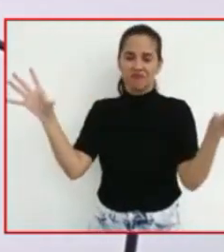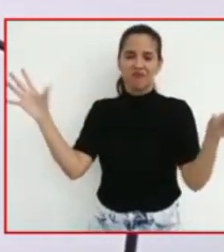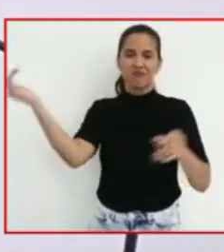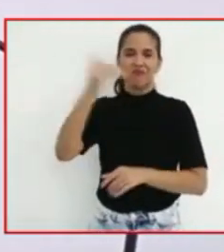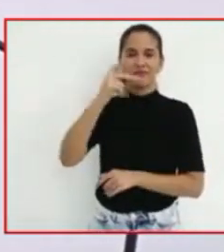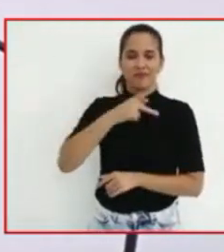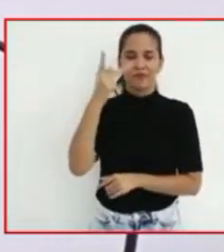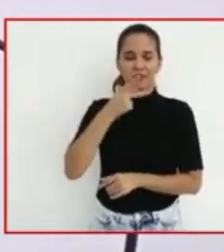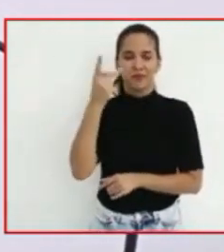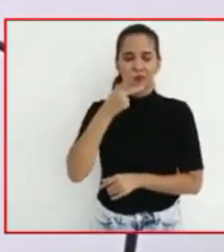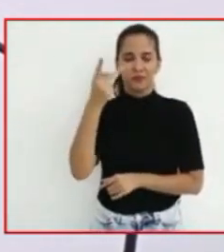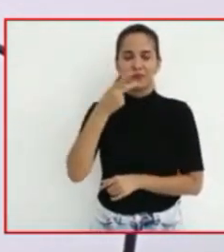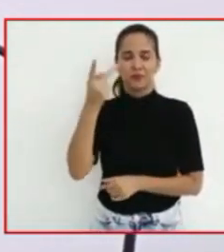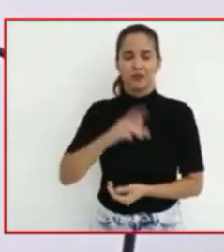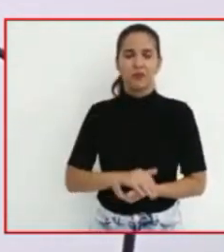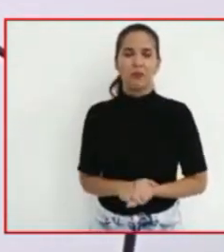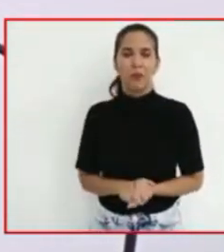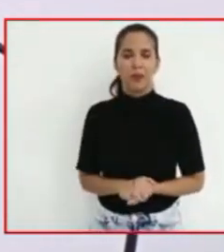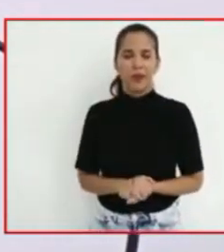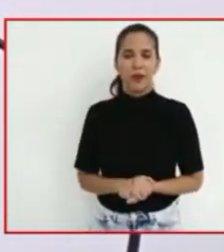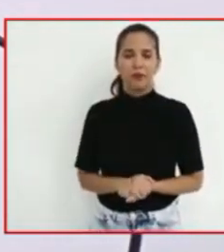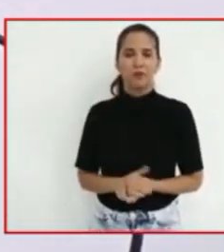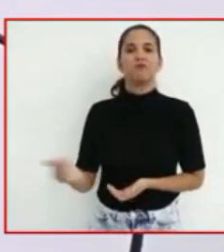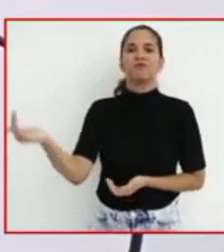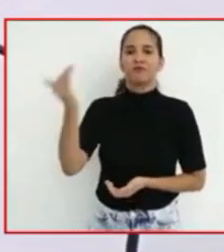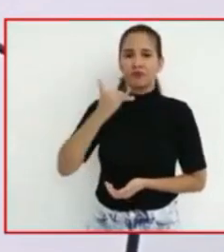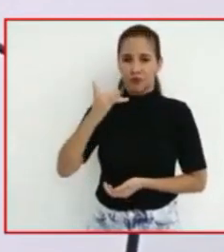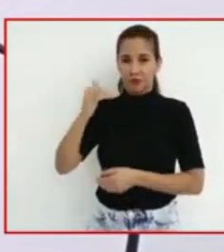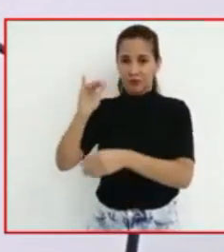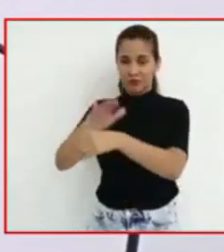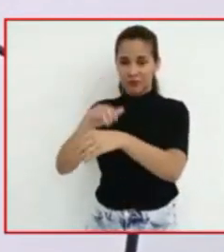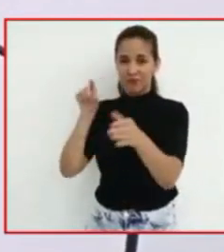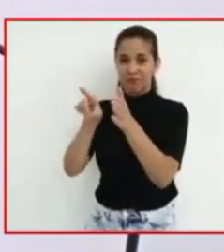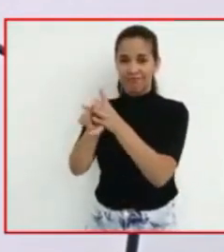venho fazer alguns questionamentos